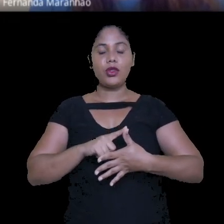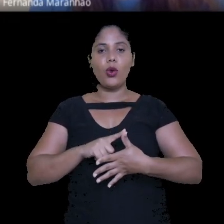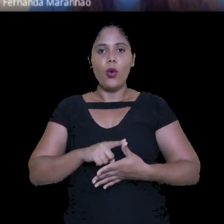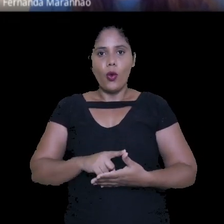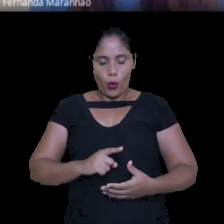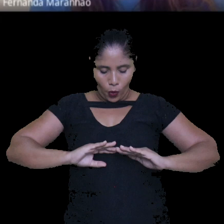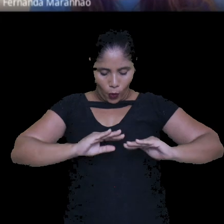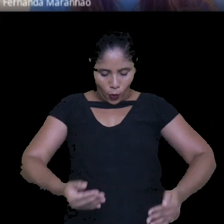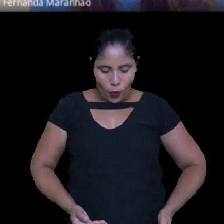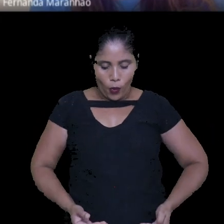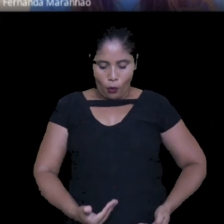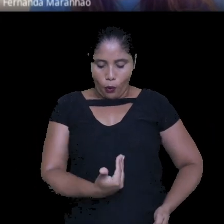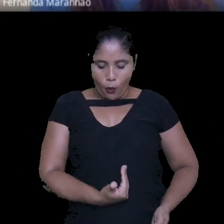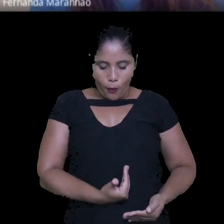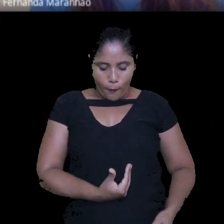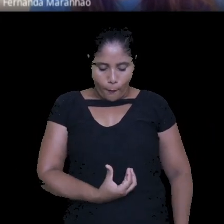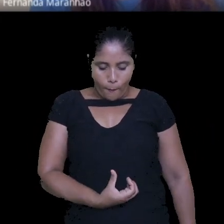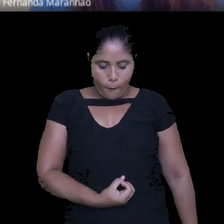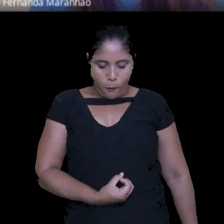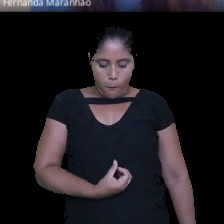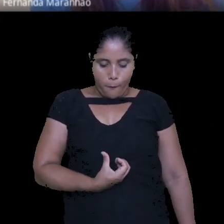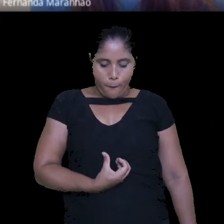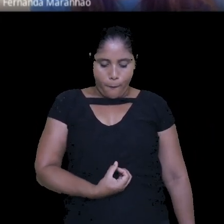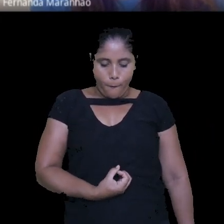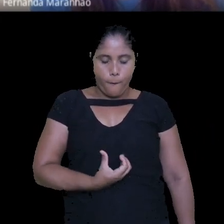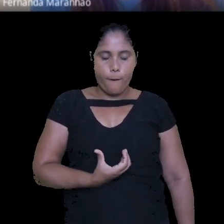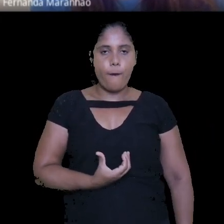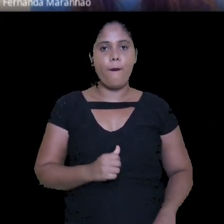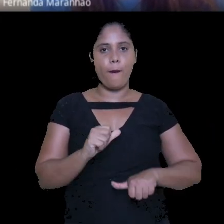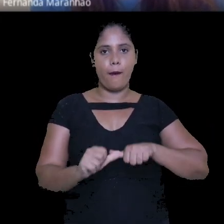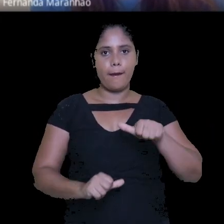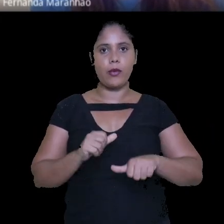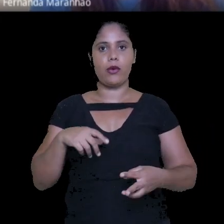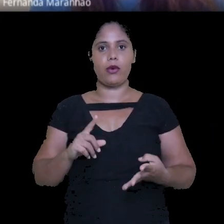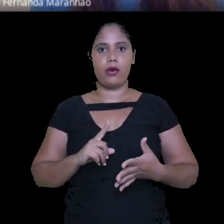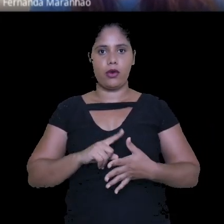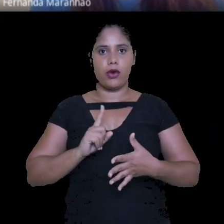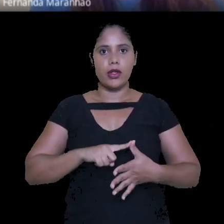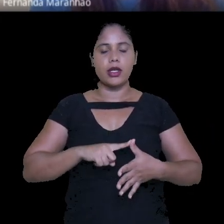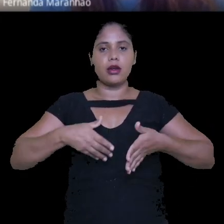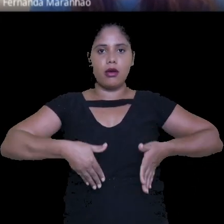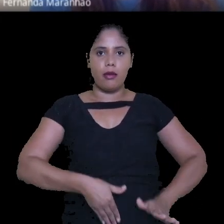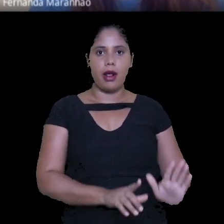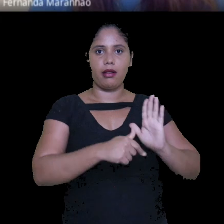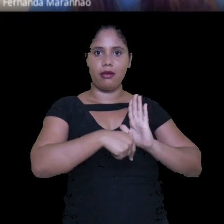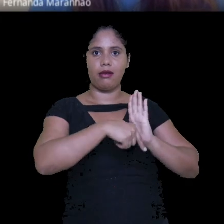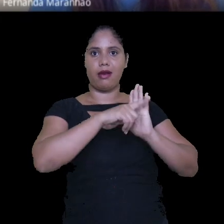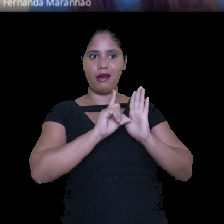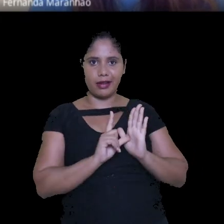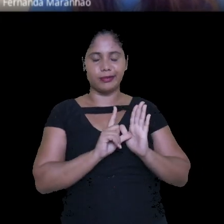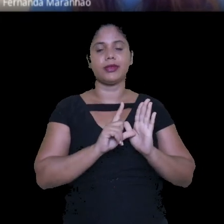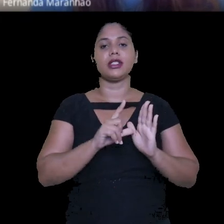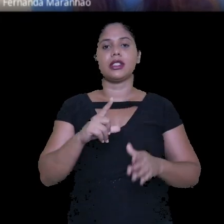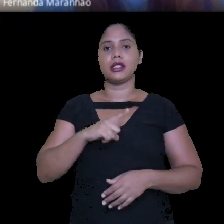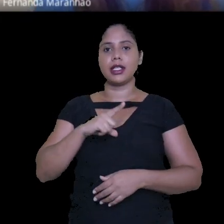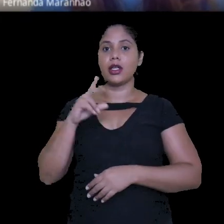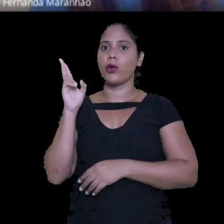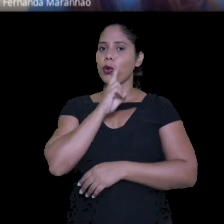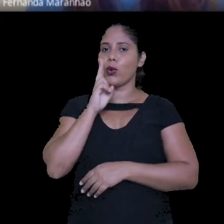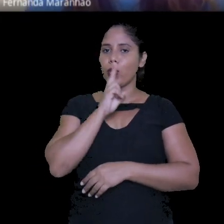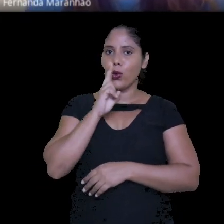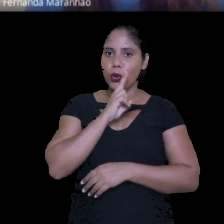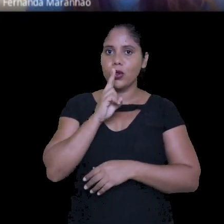direita do nosso slide, contemos um gráfico de centro cor-de-rosa, onde se lê intercorrências na gestação, e dele